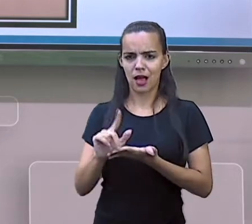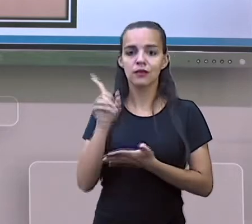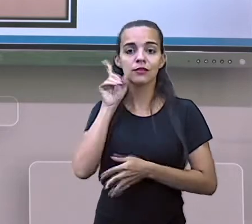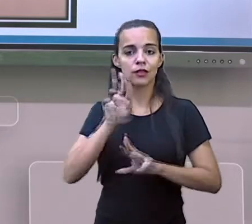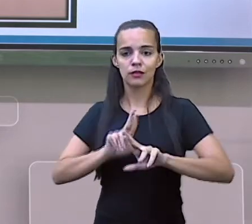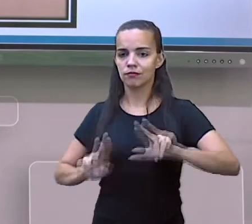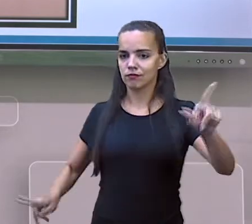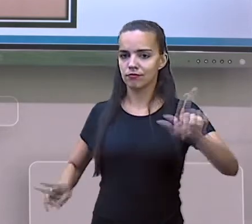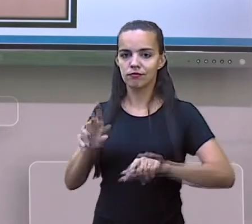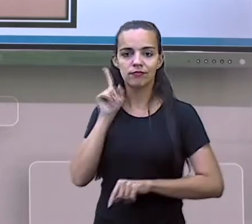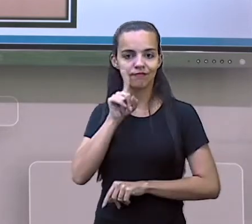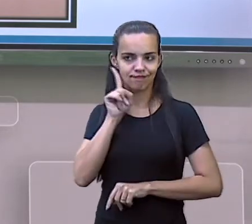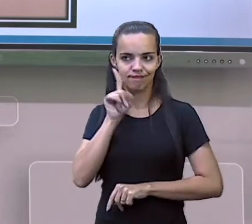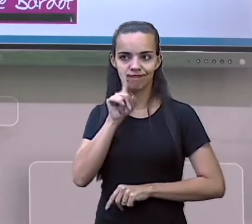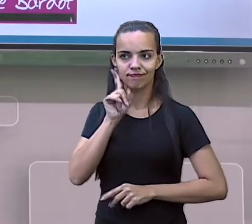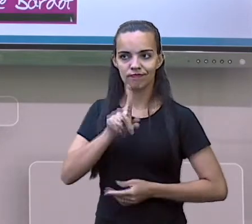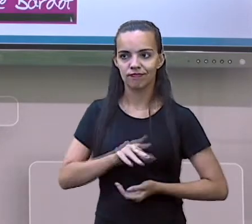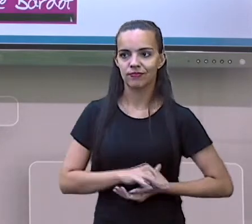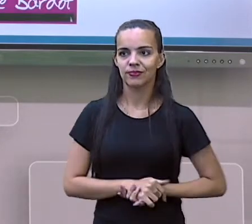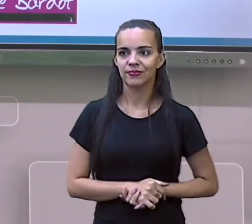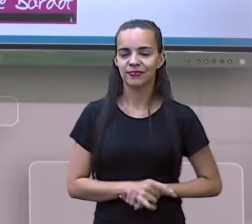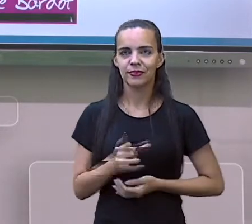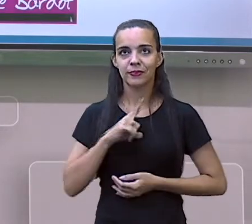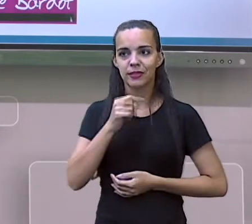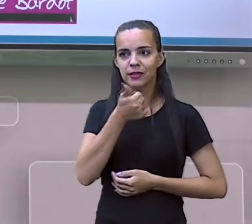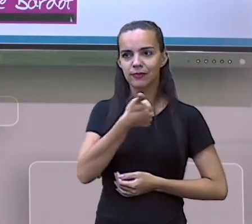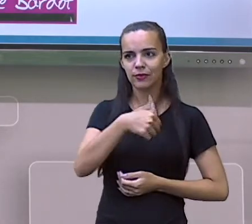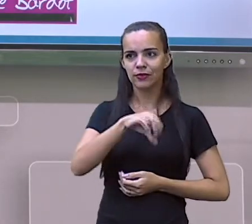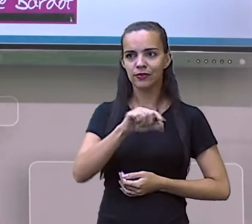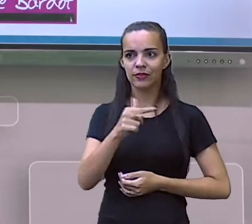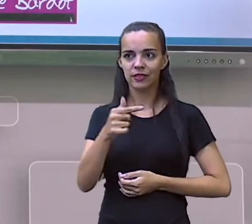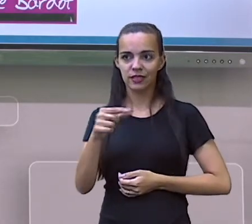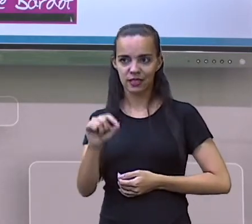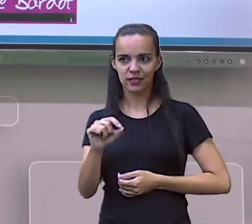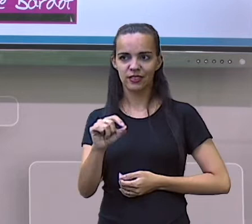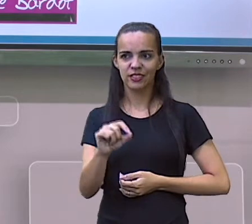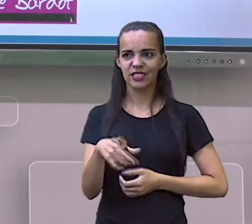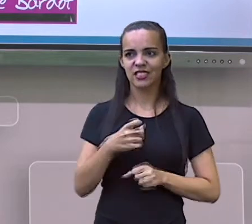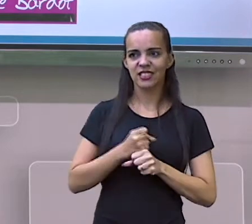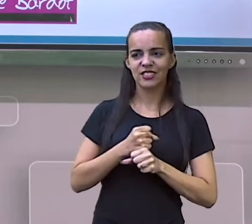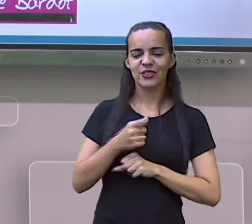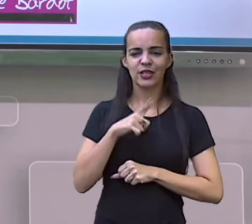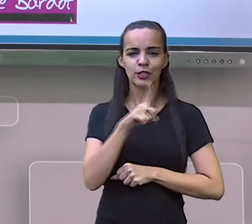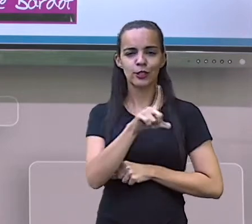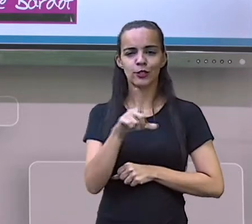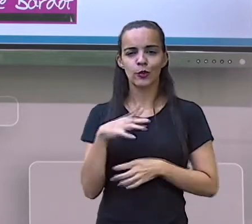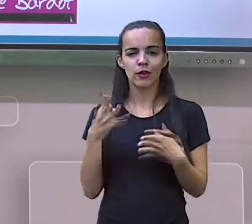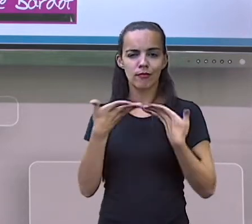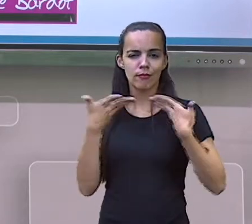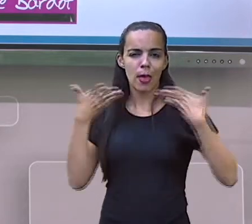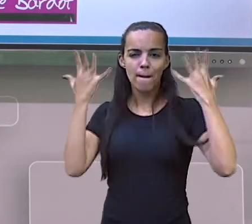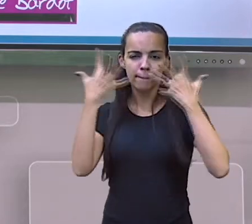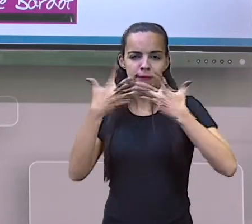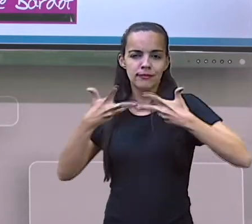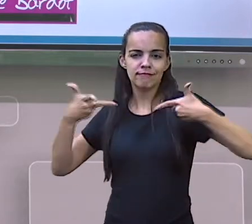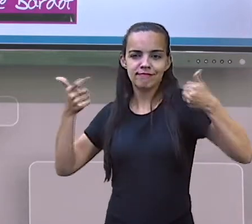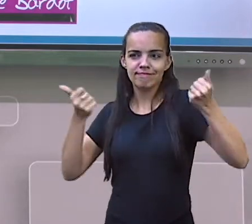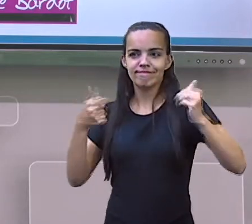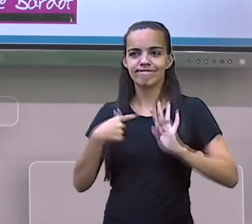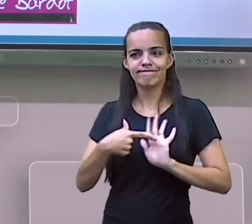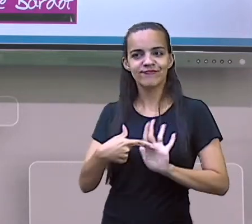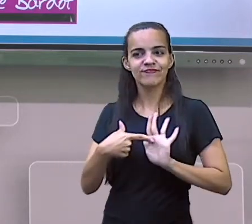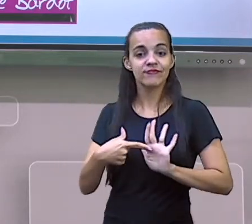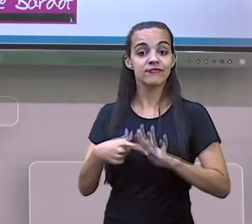estadunidenses. No que respeita ao padrão de beleza, a década de 50 é marcada